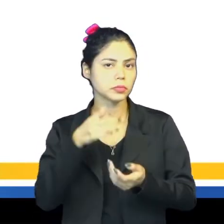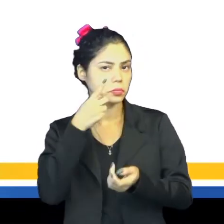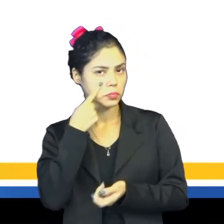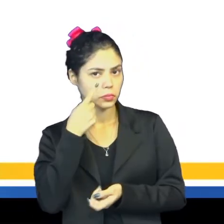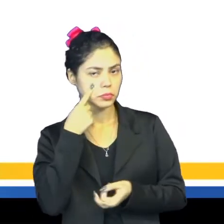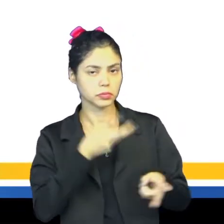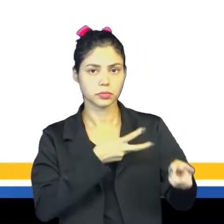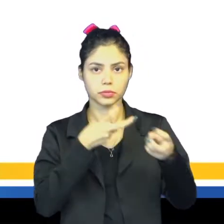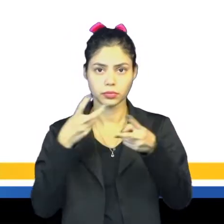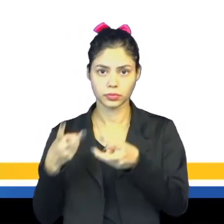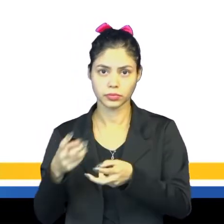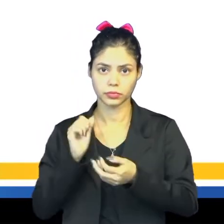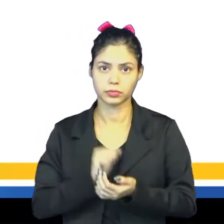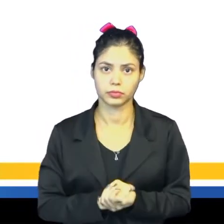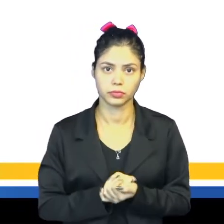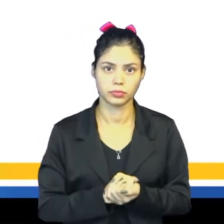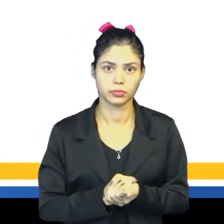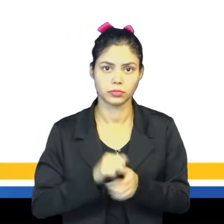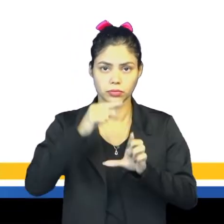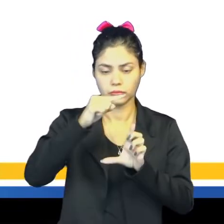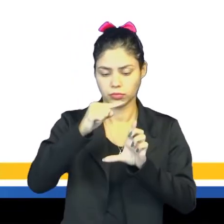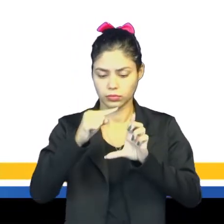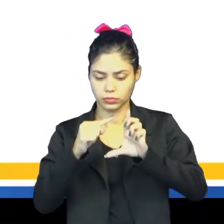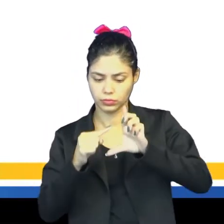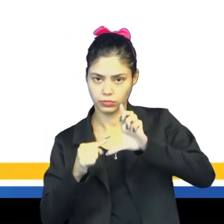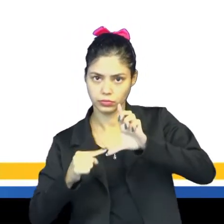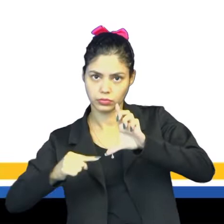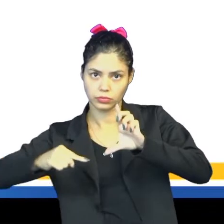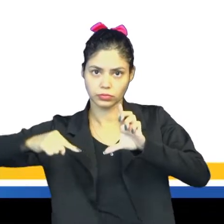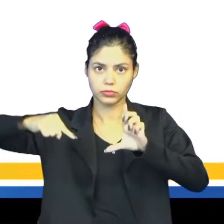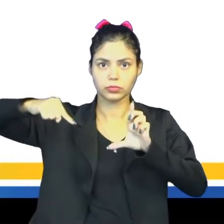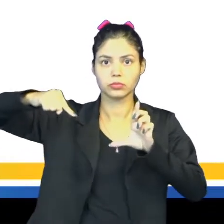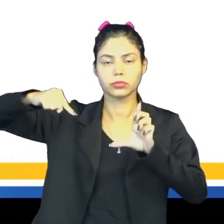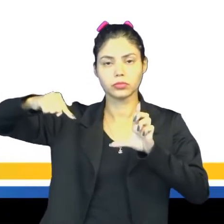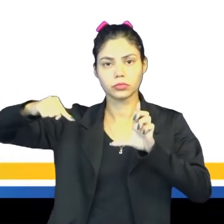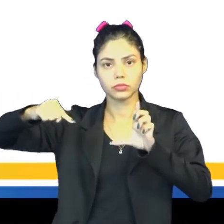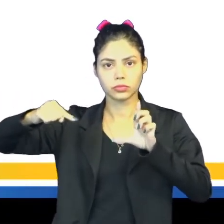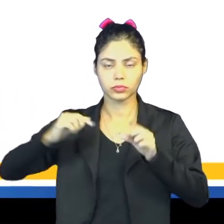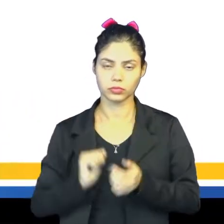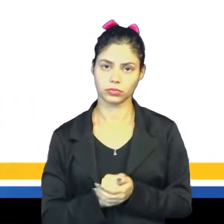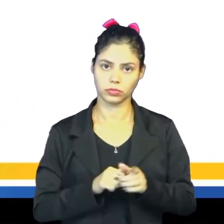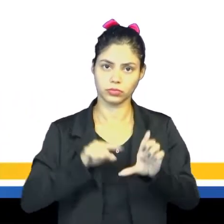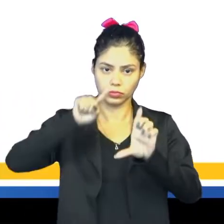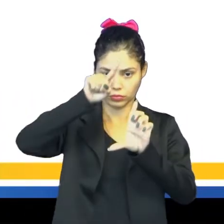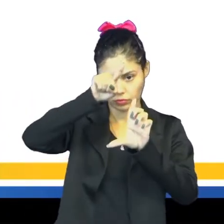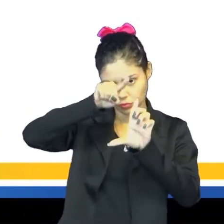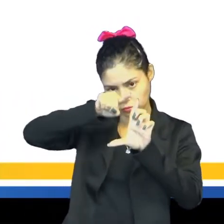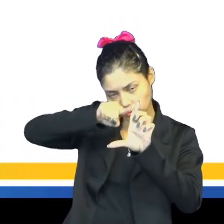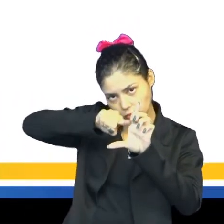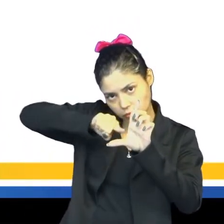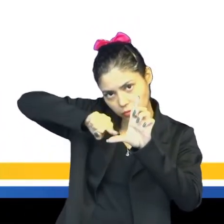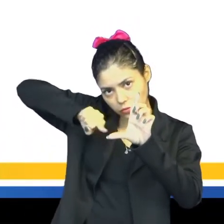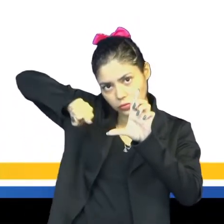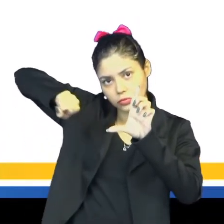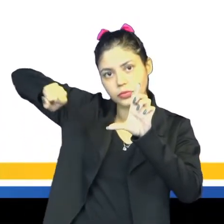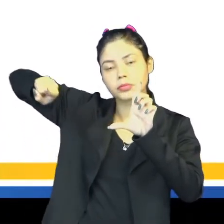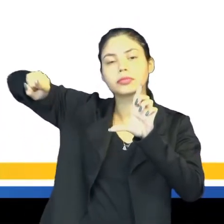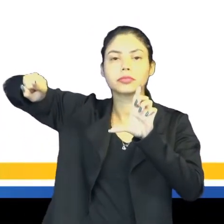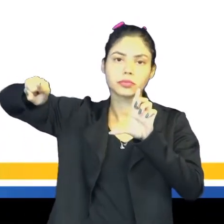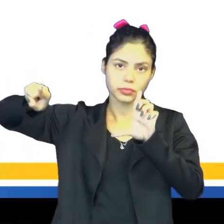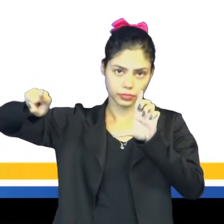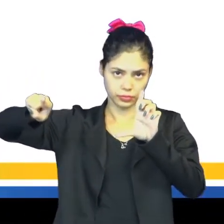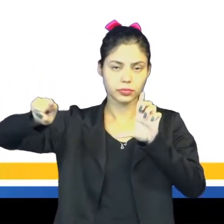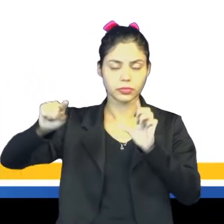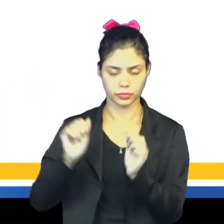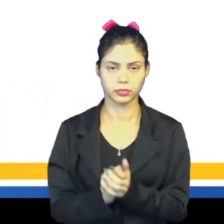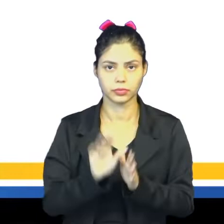observe que temos essa declinação, tá? De um lado ela vai subindo e a outra ela vai